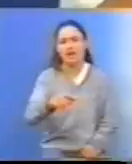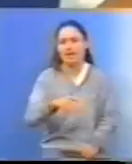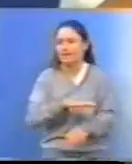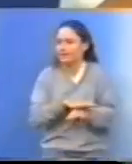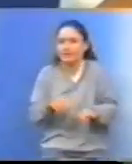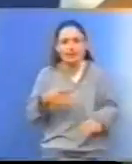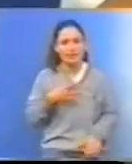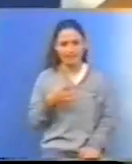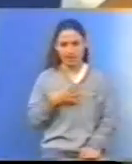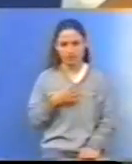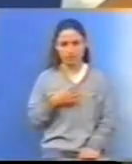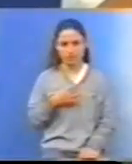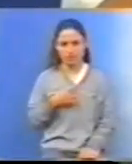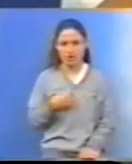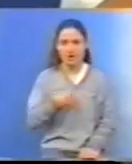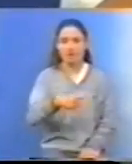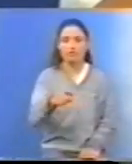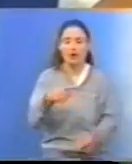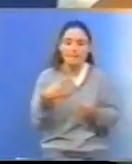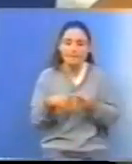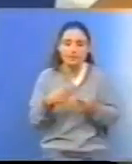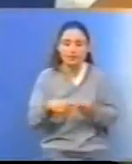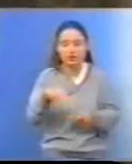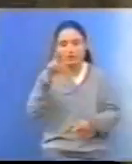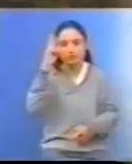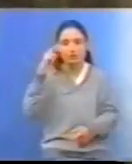que acompanhou Francisco.